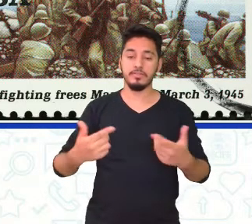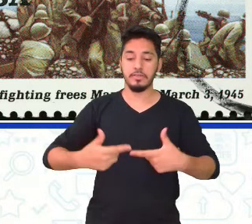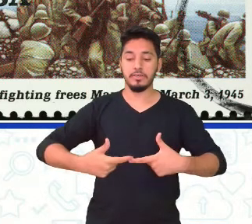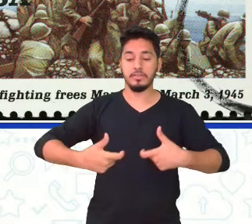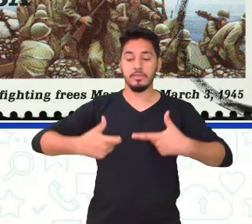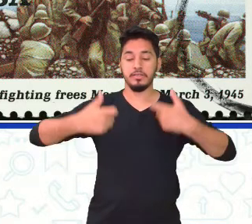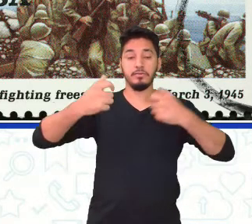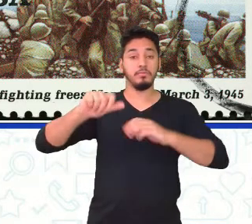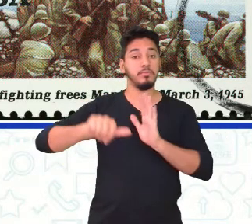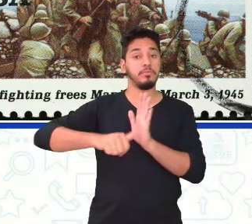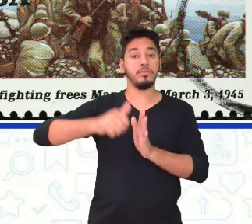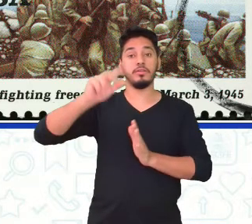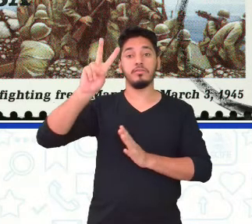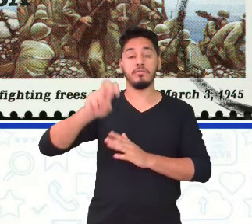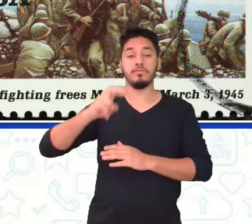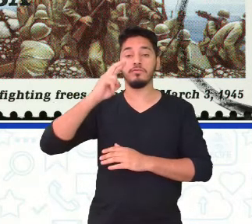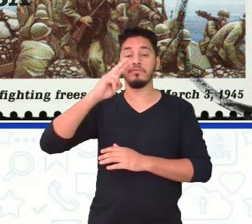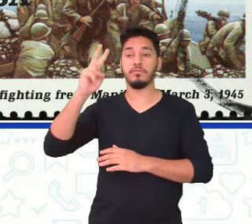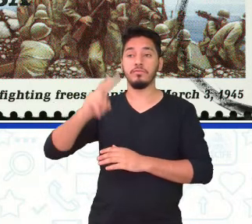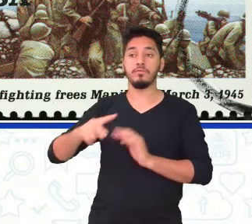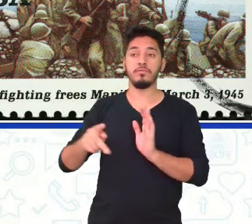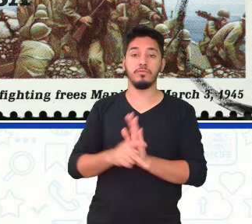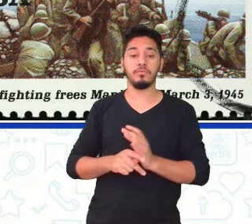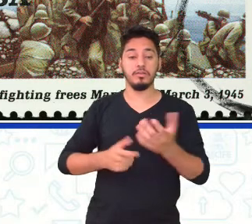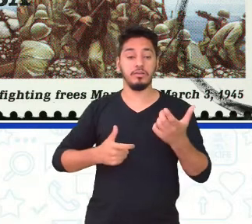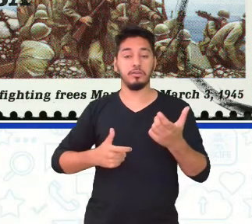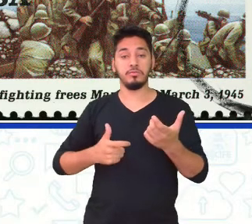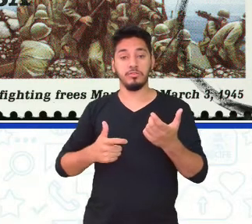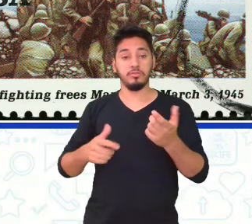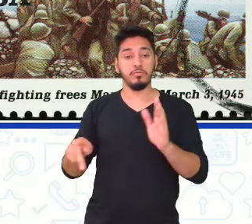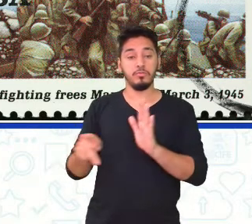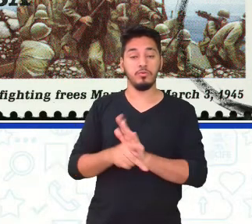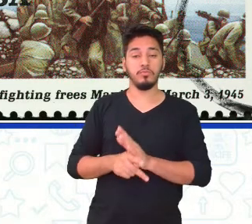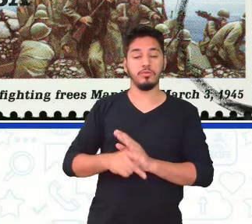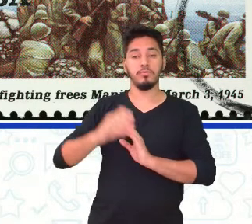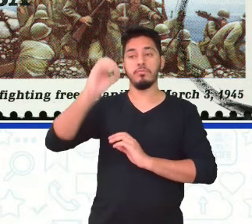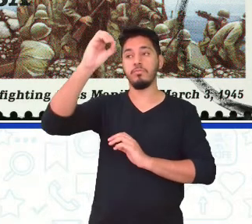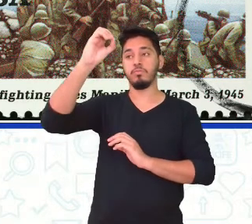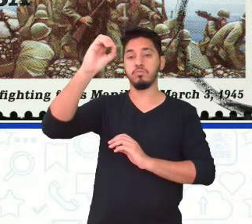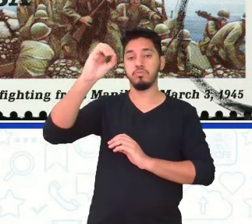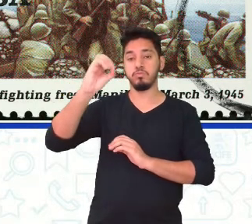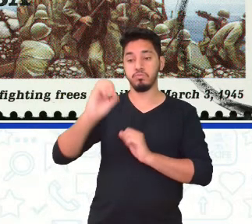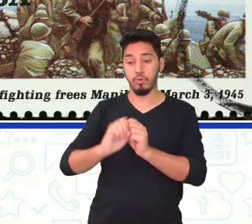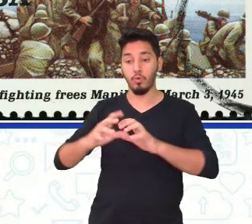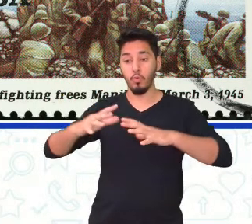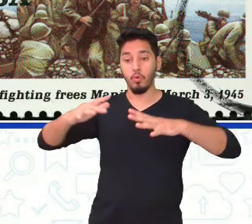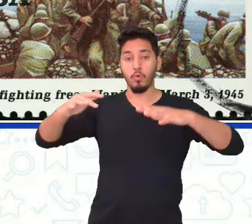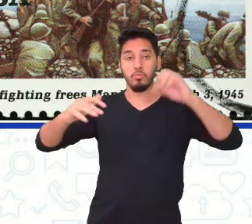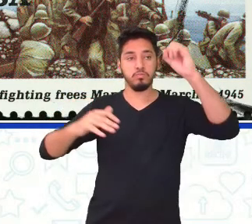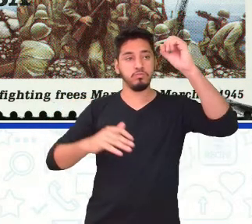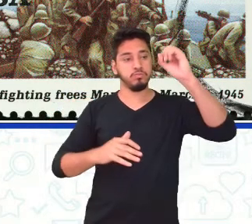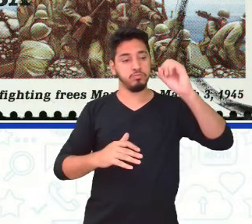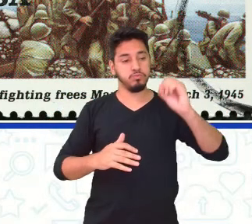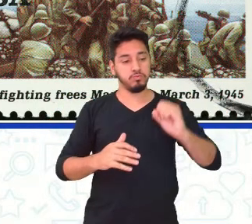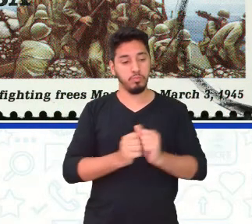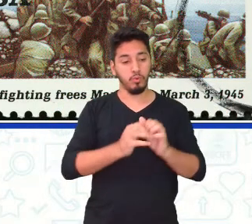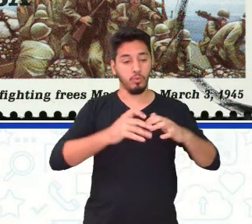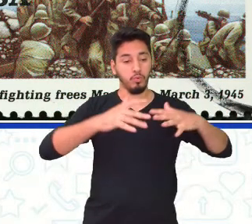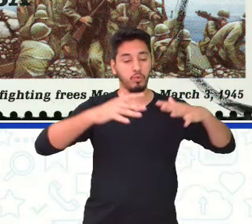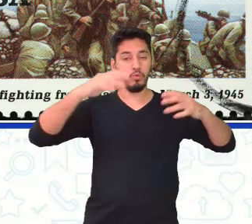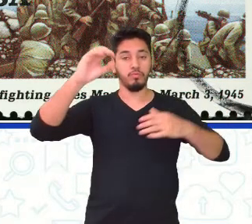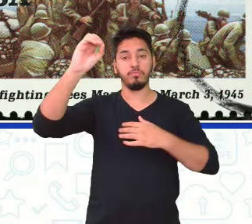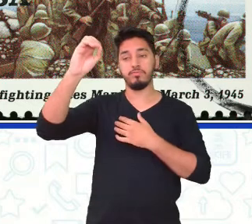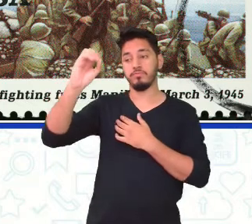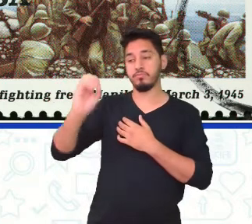primeira vez a gente vai ver armas atômicas sendo utilizadas e destruindo aí